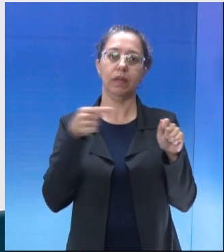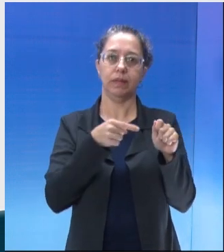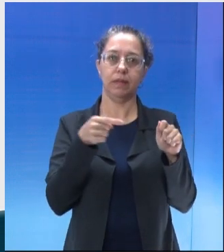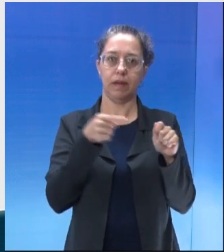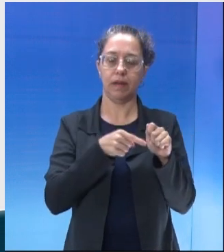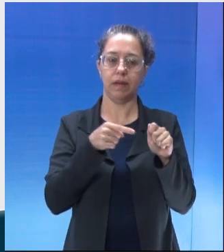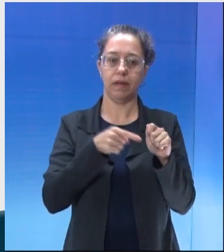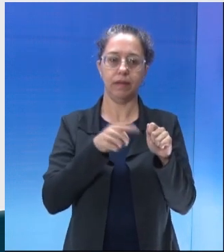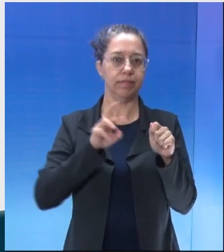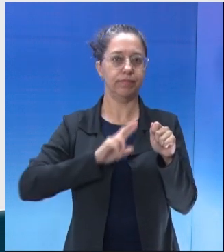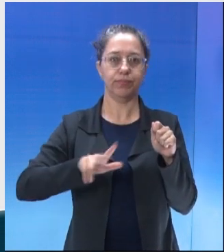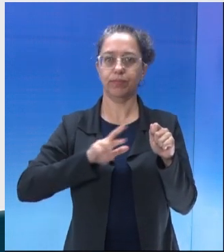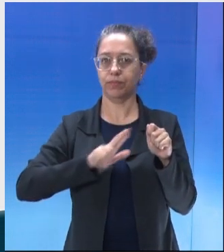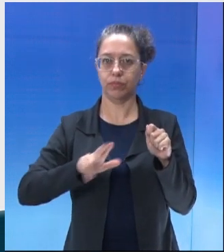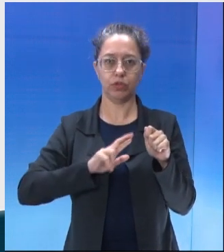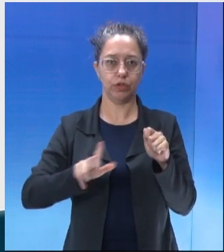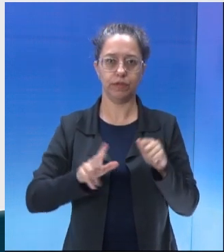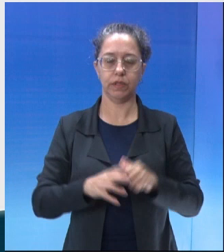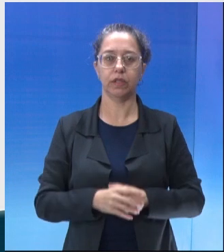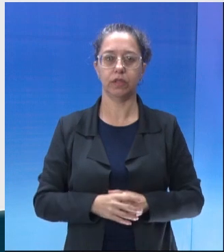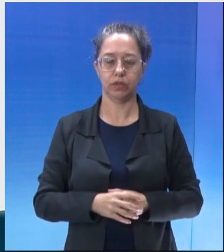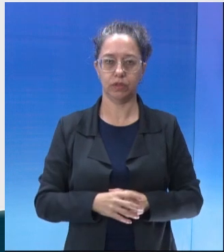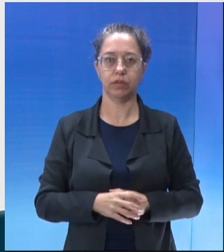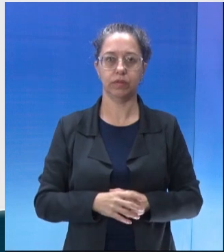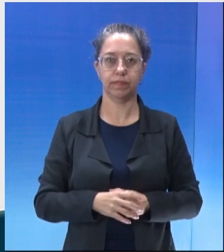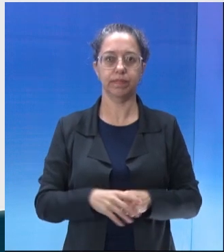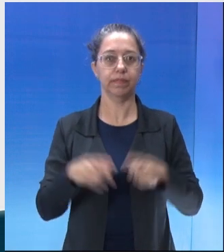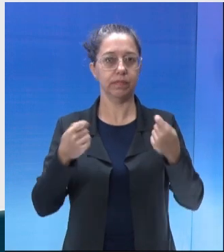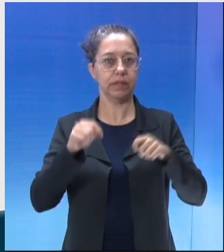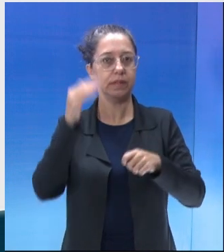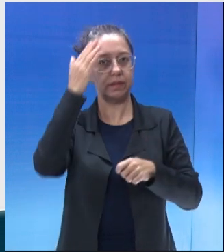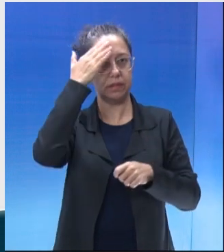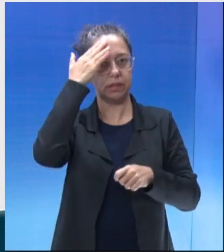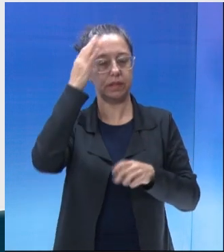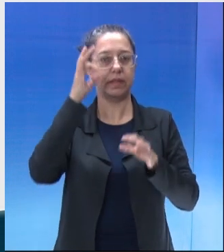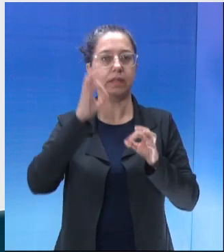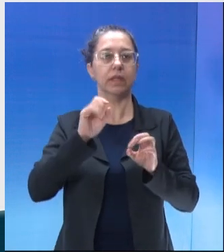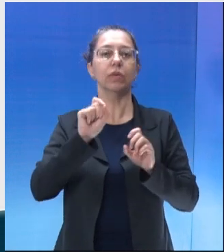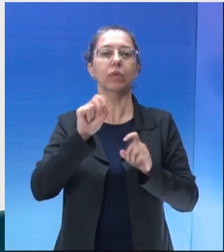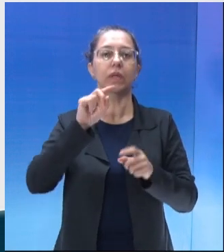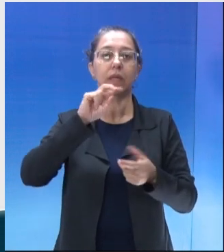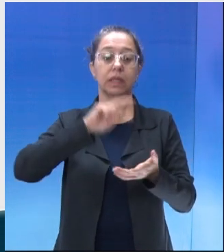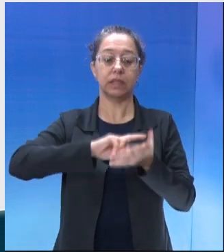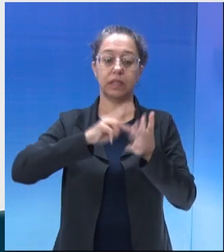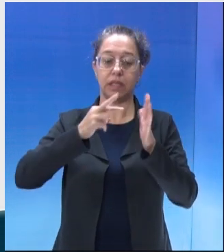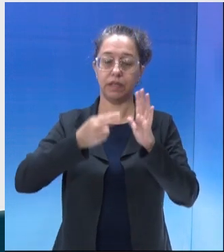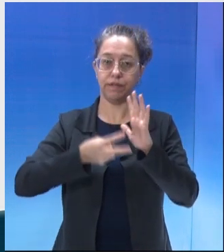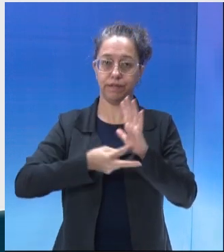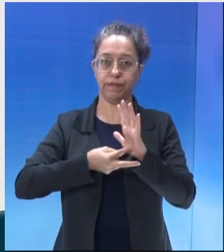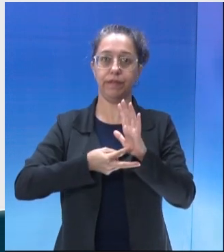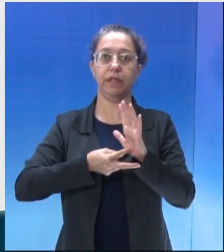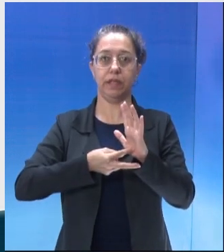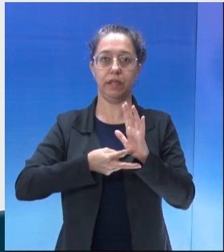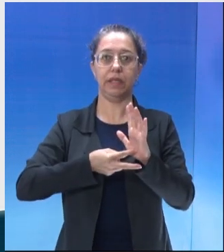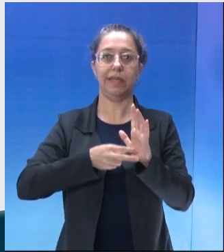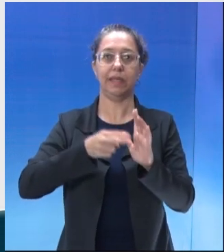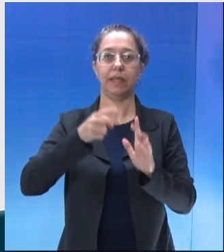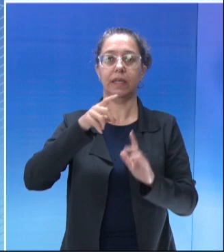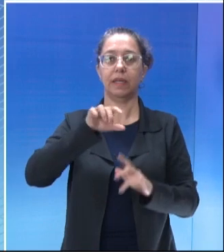sobre etnia e miscigenação racial. Nós temos que compreender o que é etnia, que é miscigenação racial,